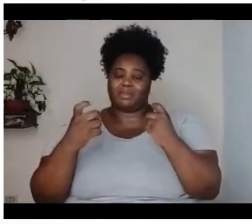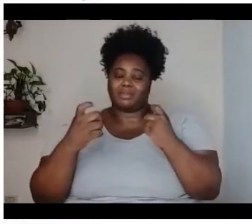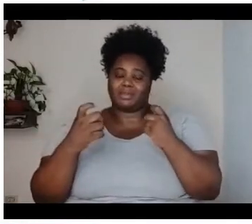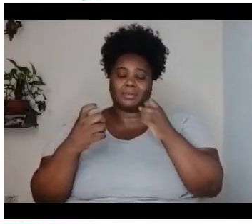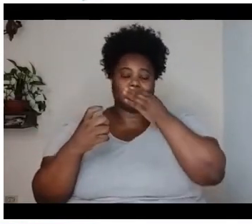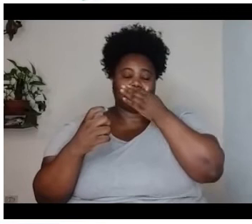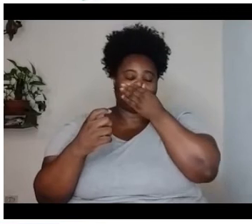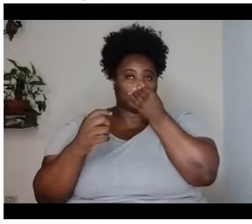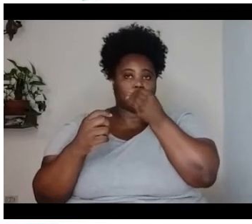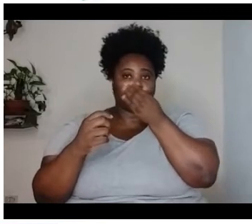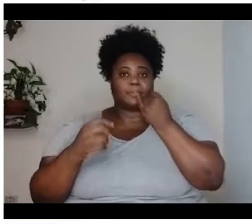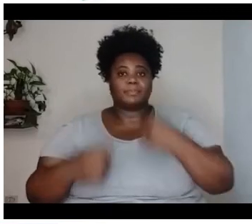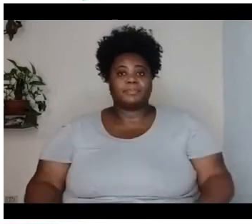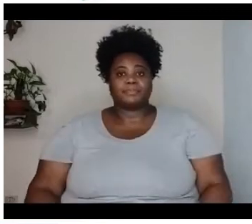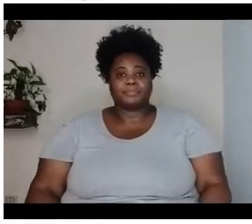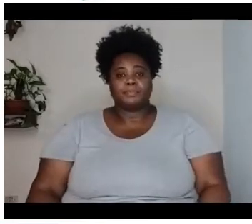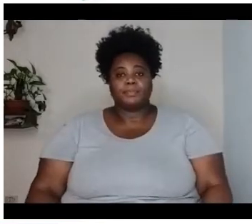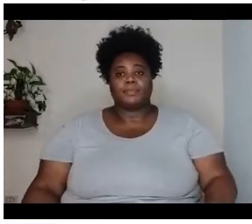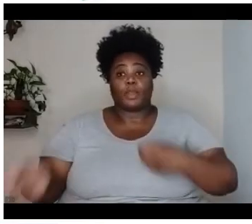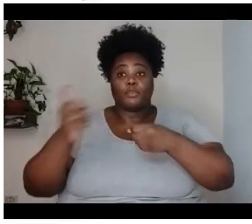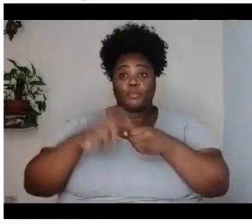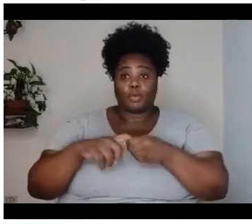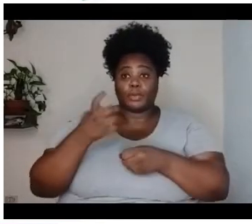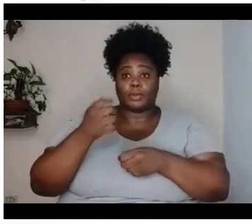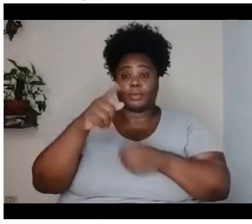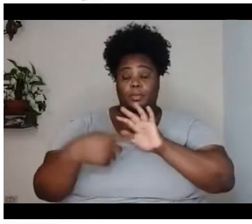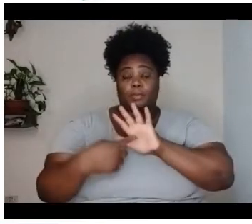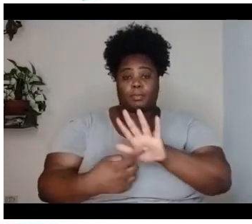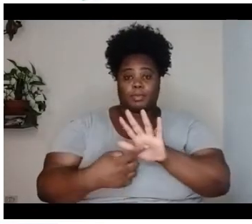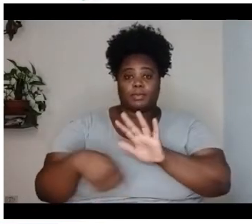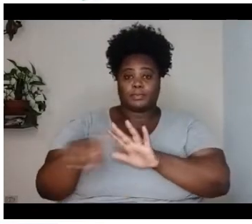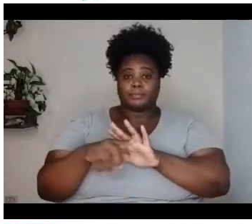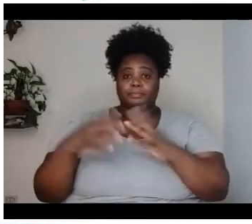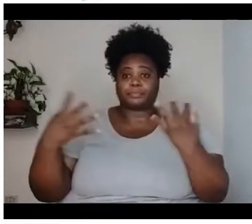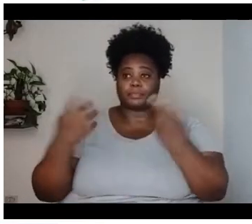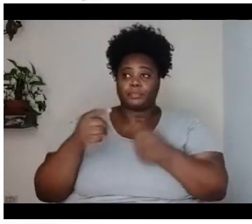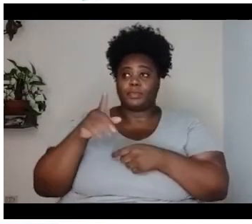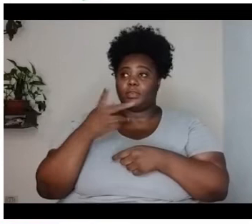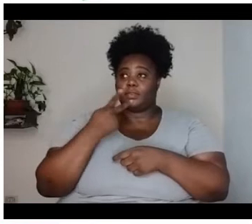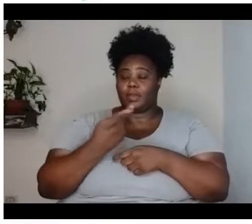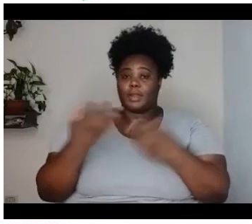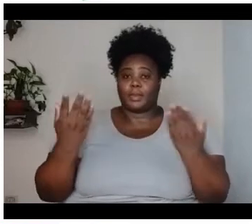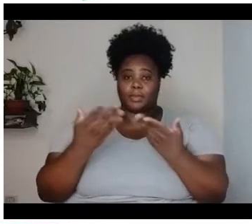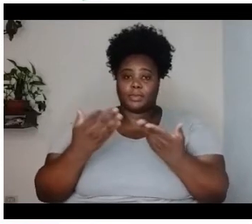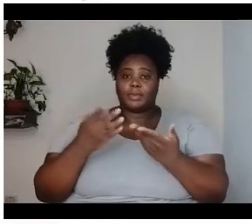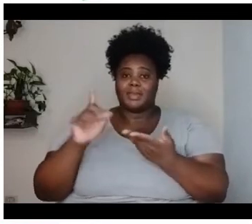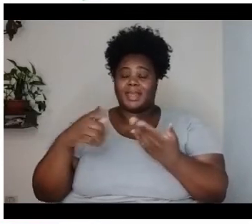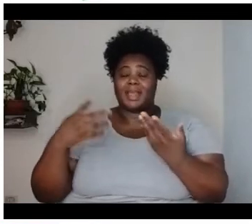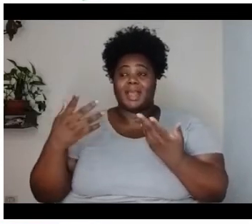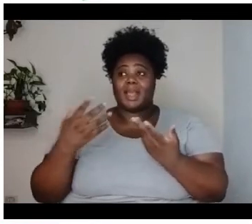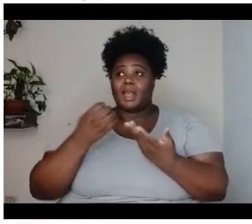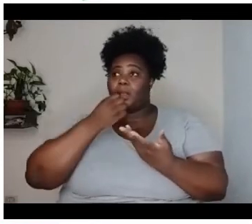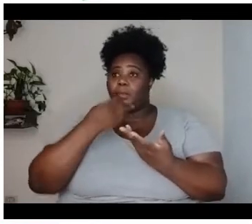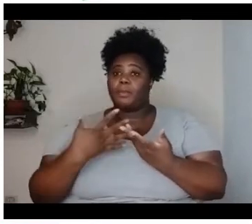E voltando um pouco para as suas performances e linkando com o que você acabou de falar, é muito incrível o poder que